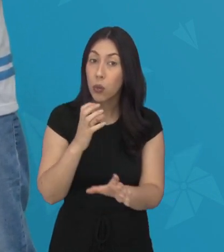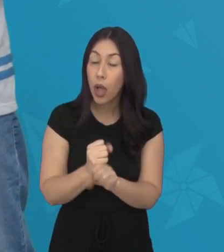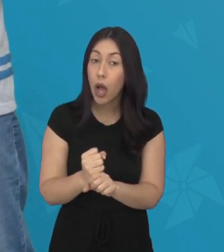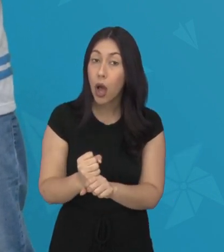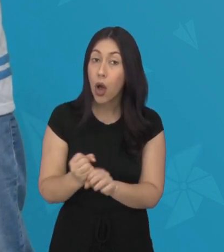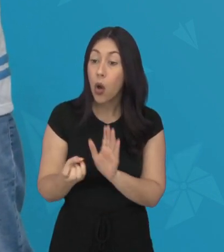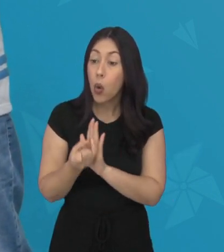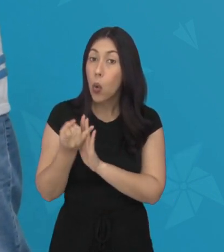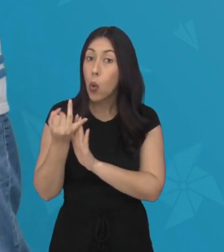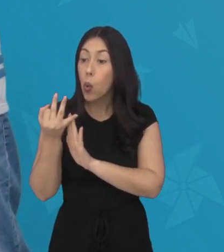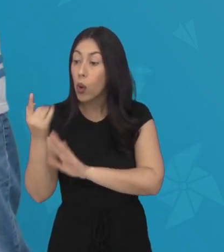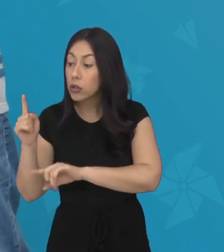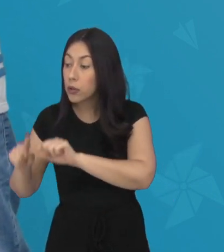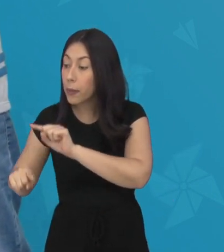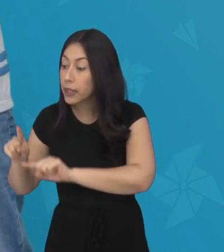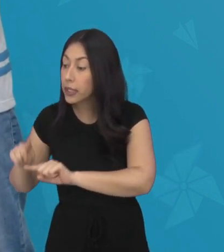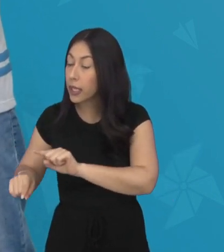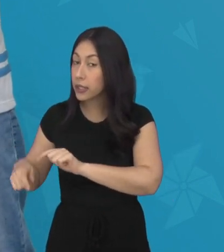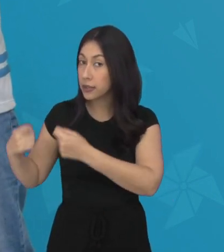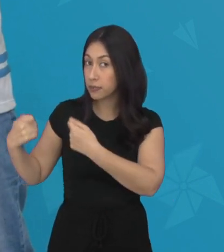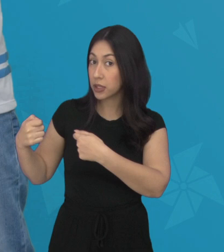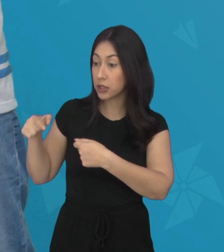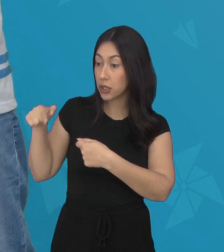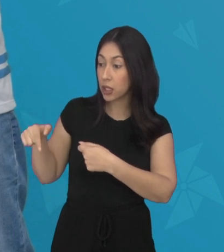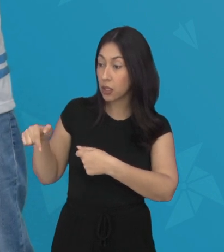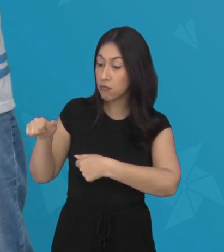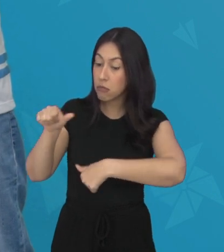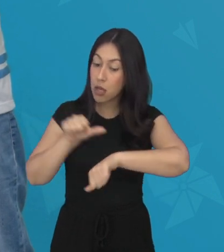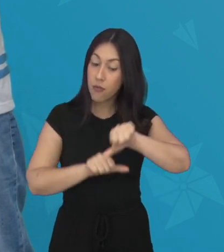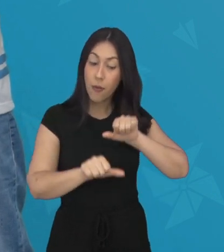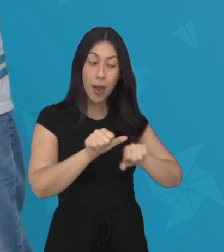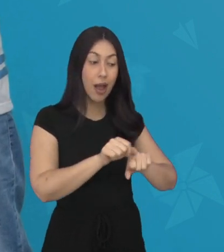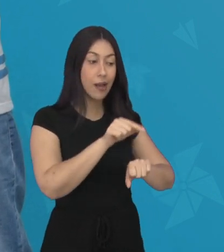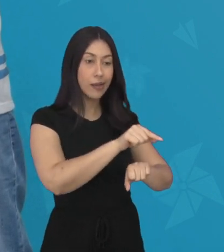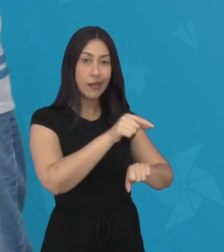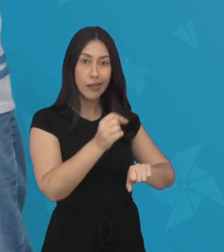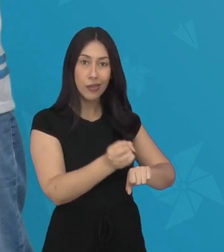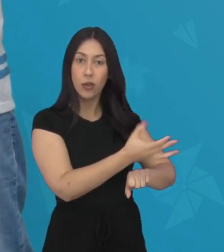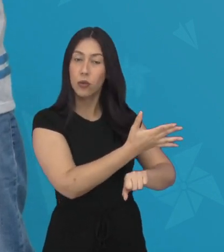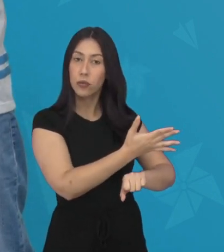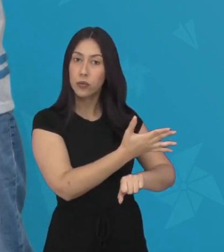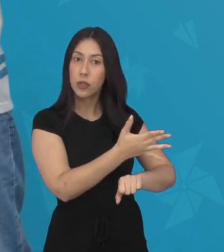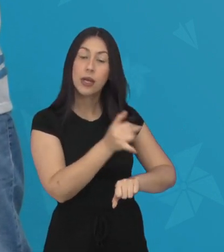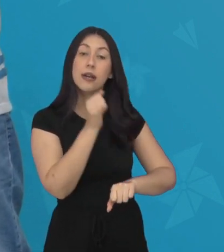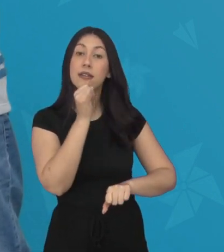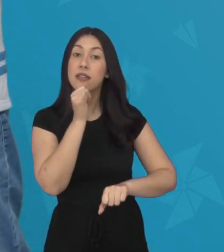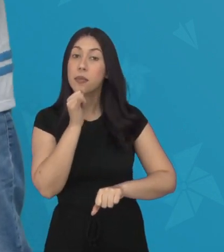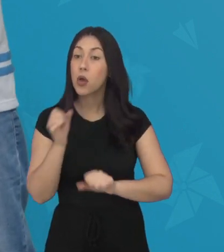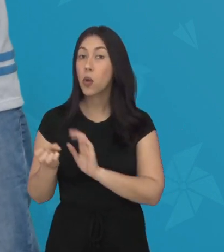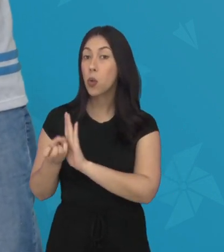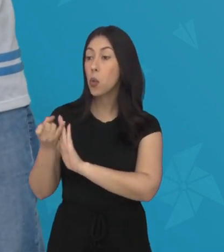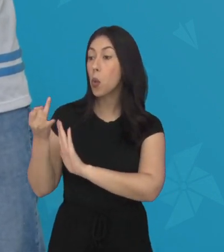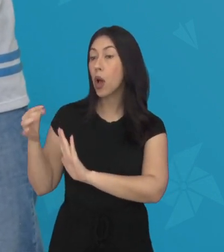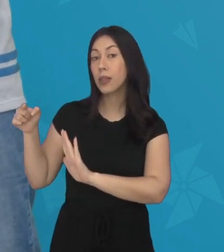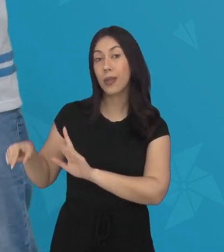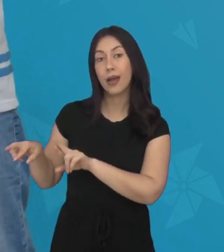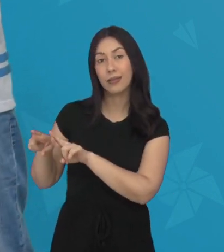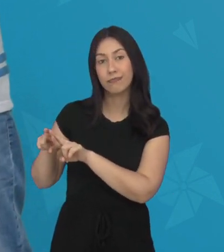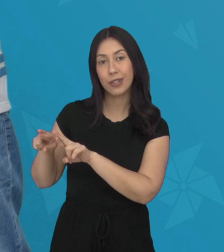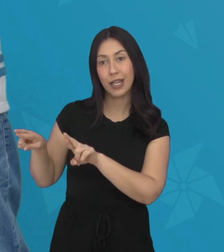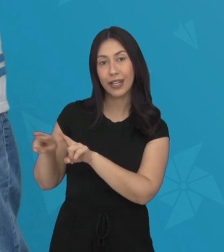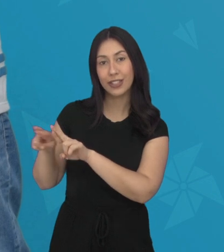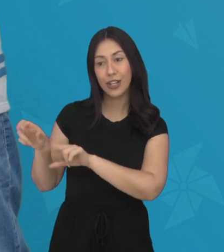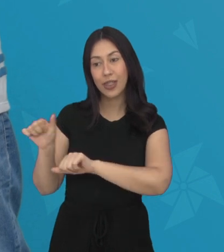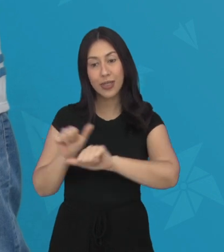certas substâncias para formar outras, né? No caso a gente precisa de tantos X e Y de reagentes para formar